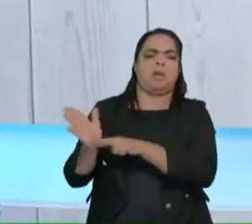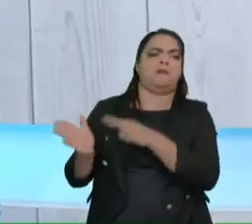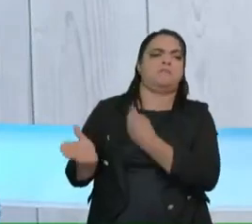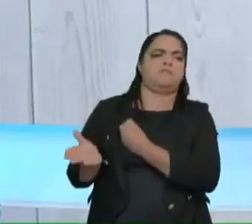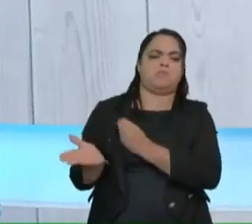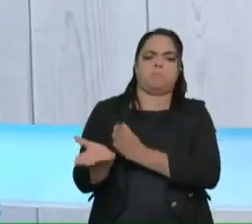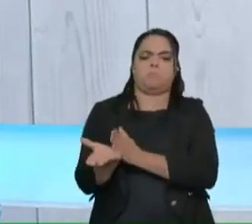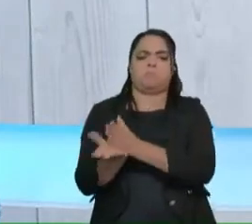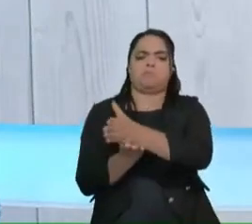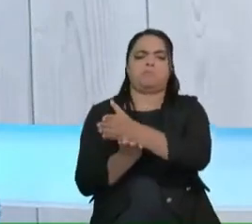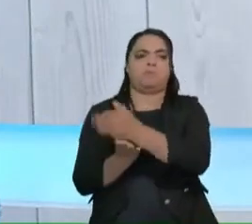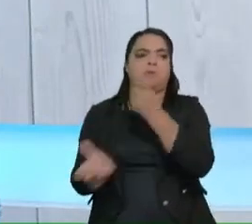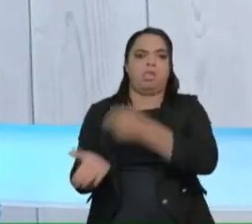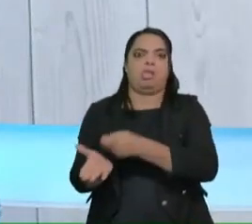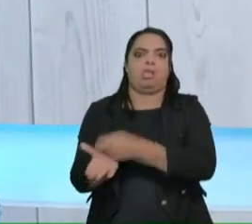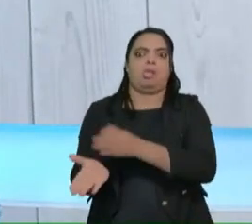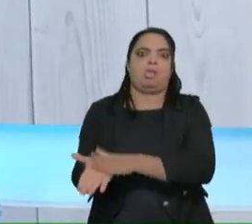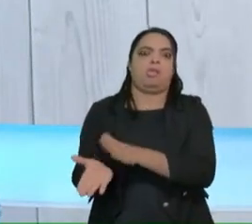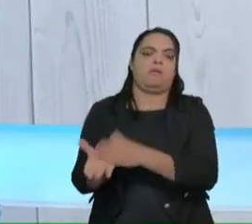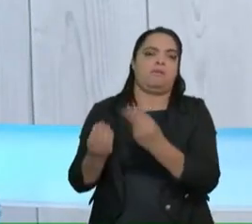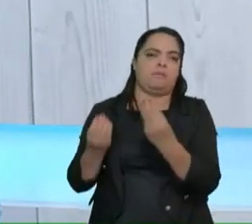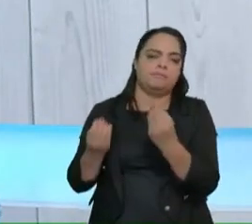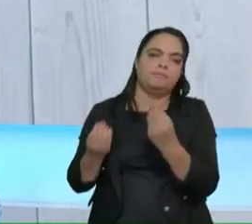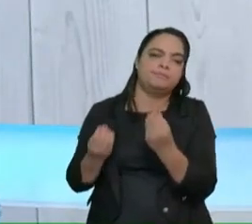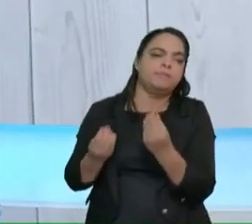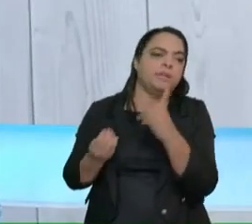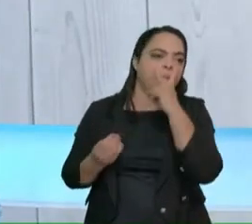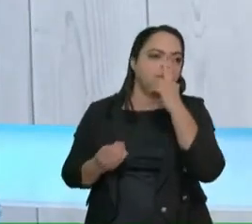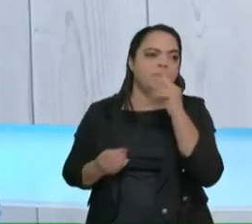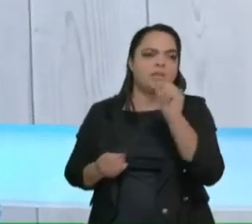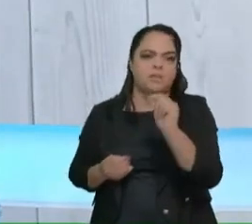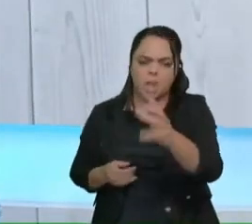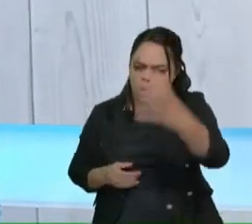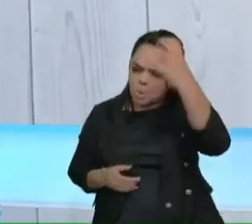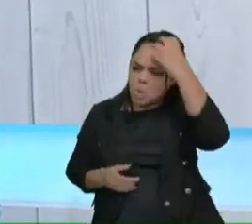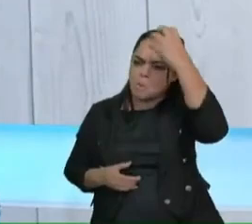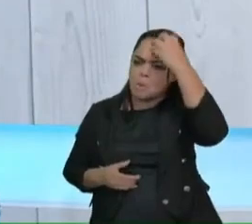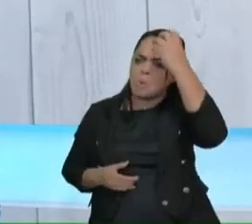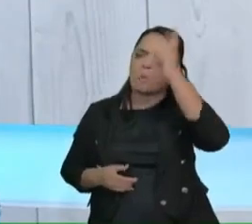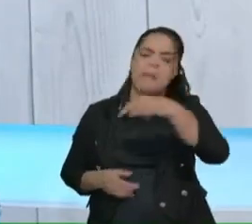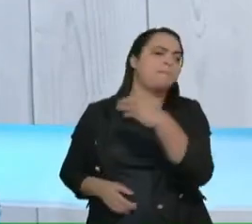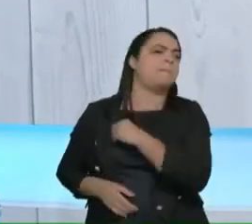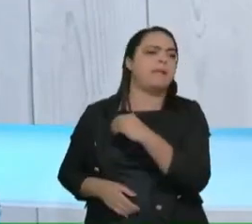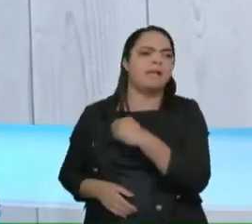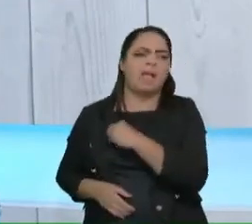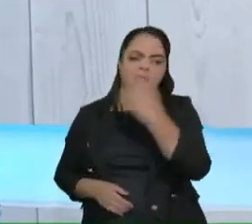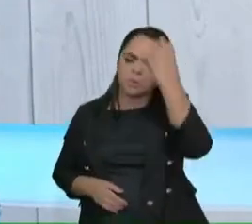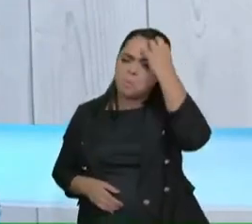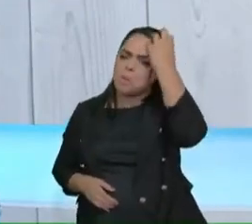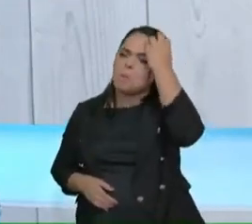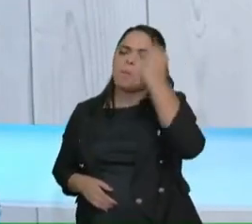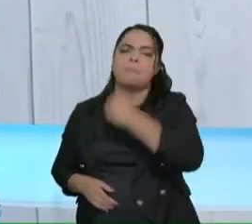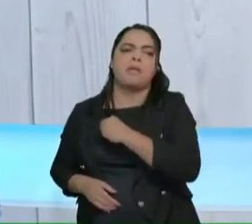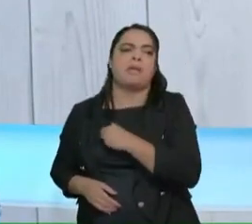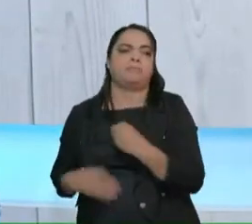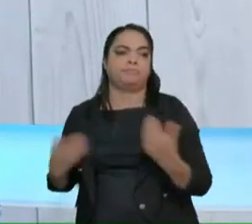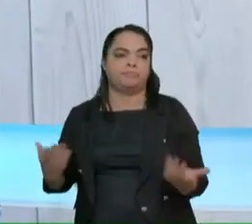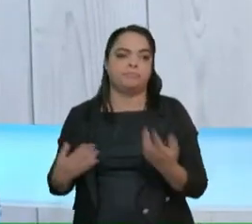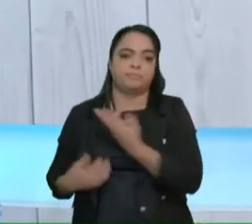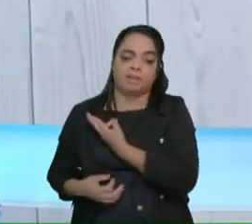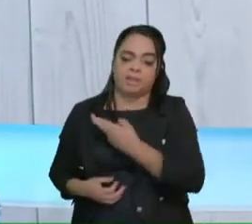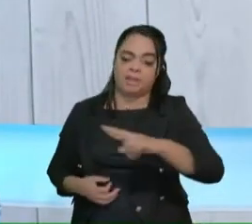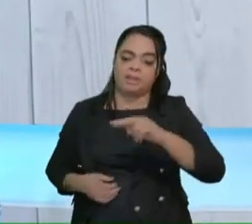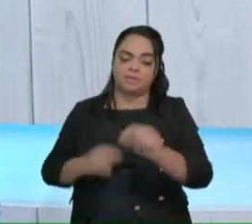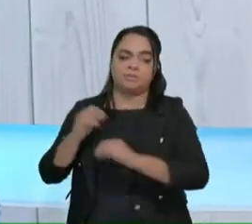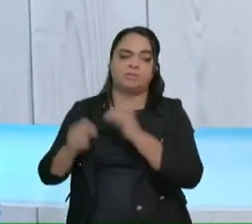Muita cobrança né Então aquela coisa de colocar culpa tudo é pecado tudo é culpa e Então essas religiões